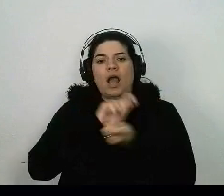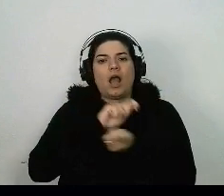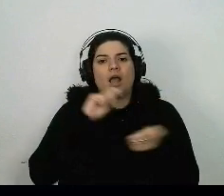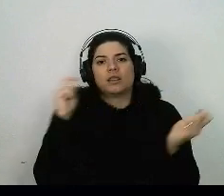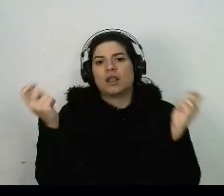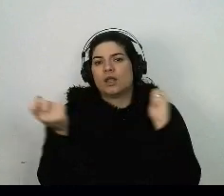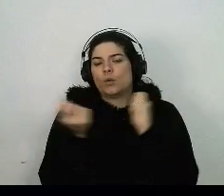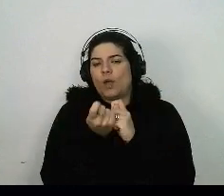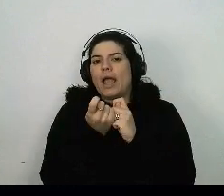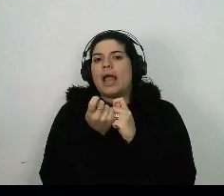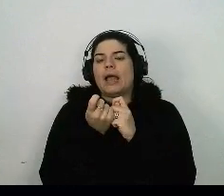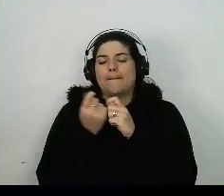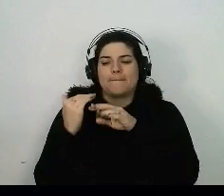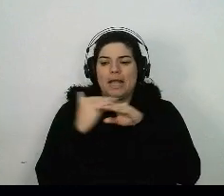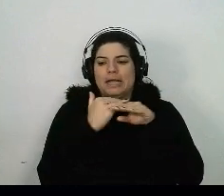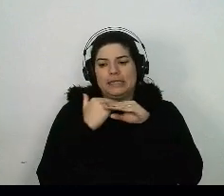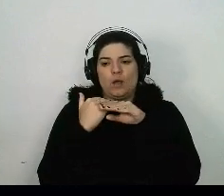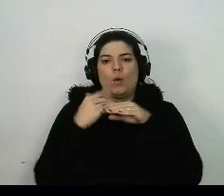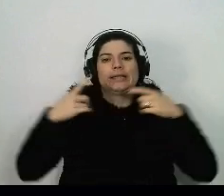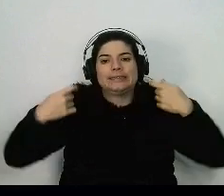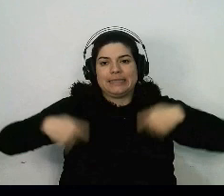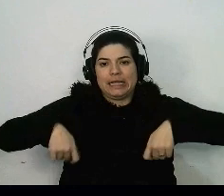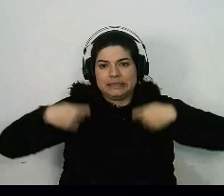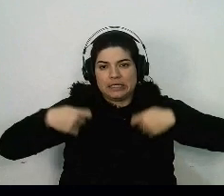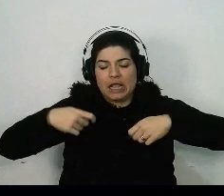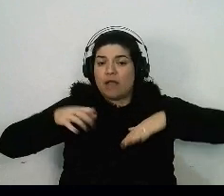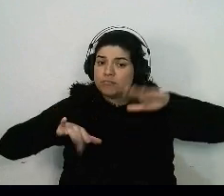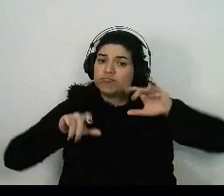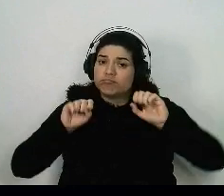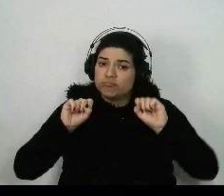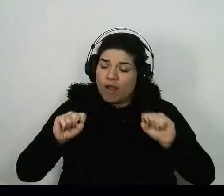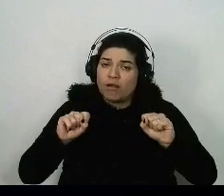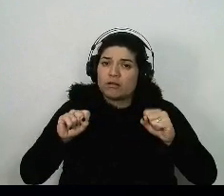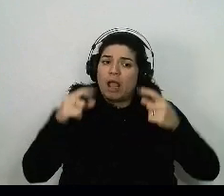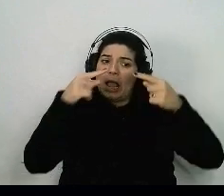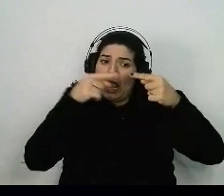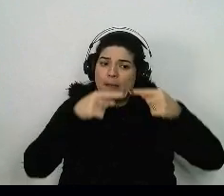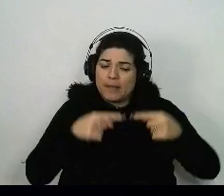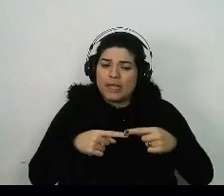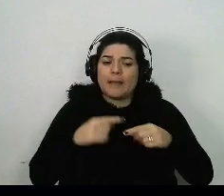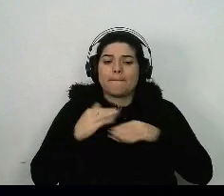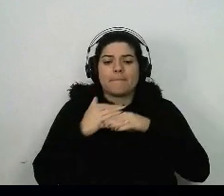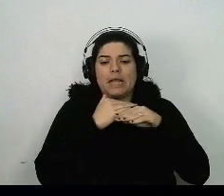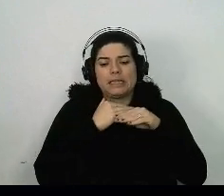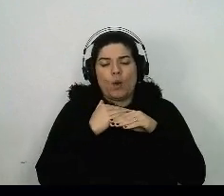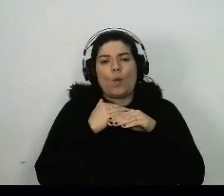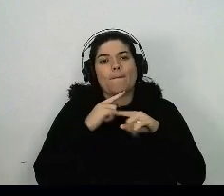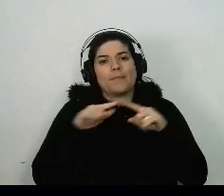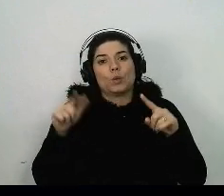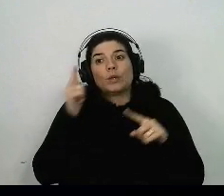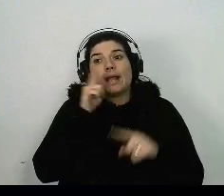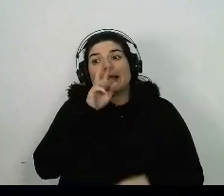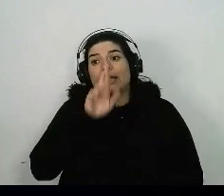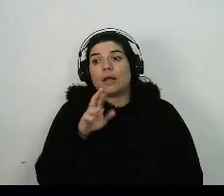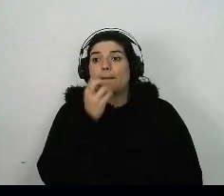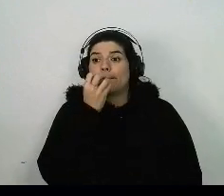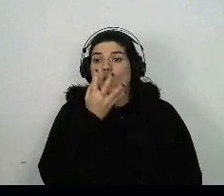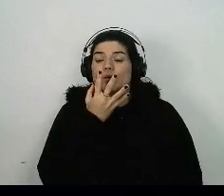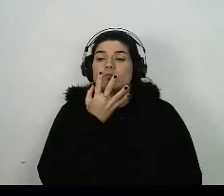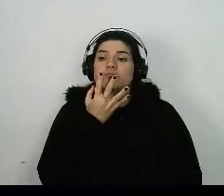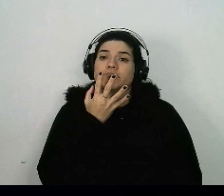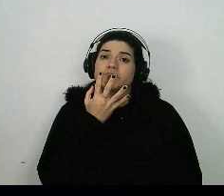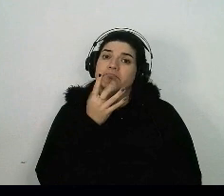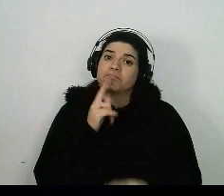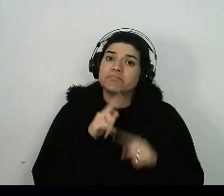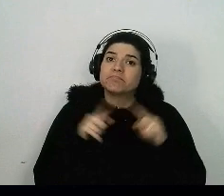padrão para a nossa necessidade. Então, às vezes, você pode fazer junções de padrões e conseguir fazer resultados bons. Então, cara, às vezes a